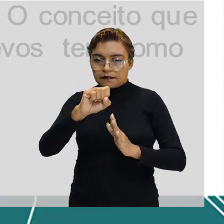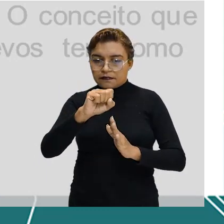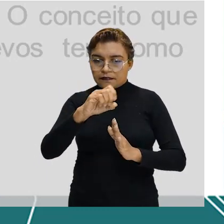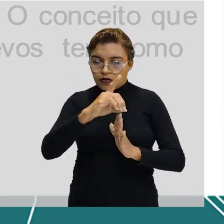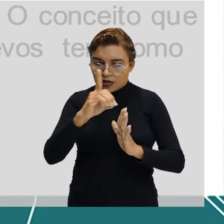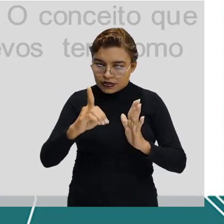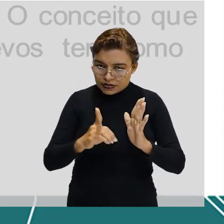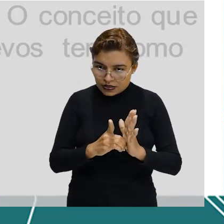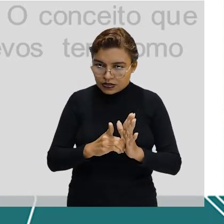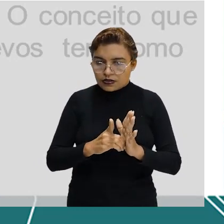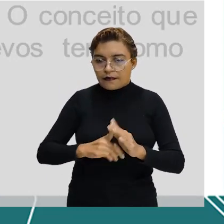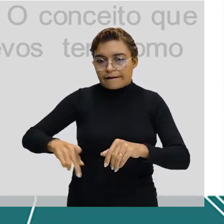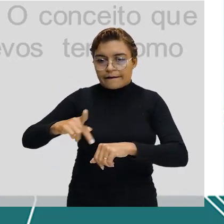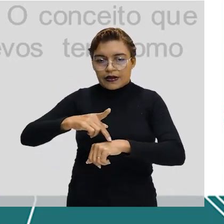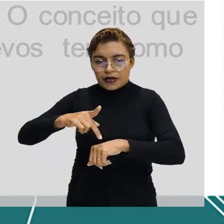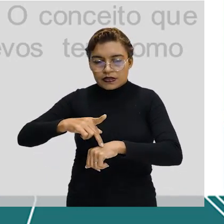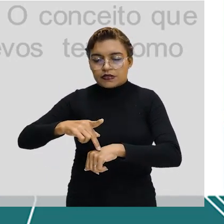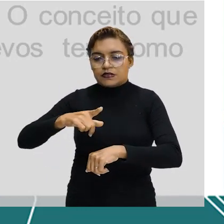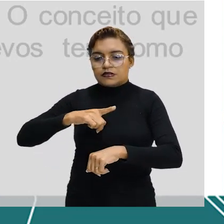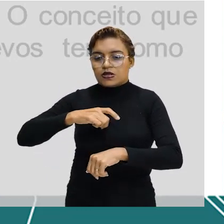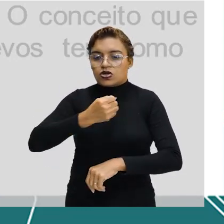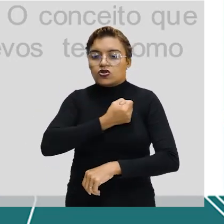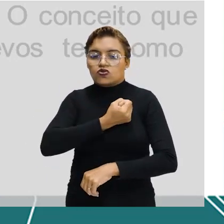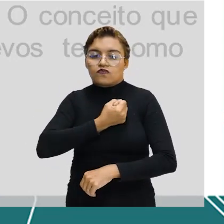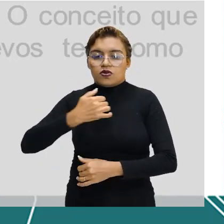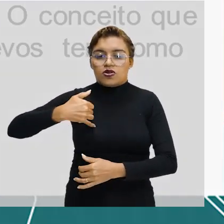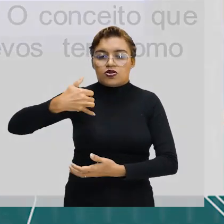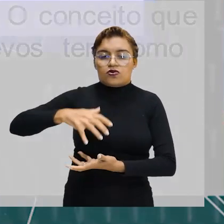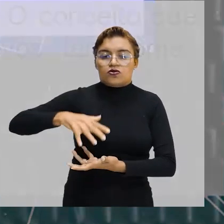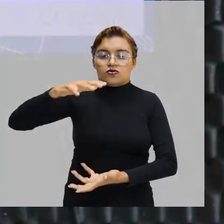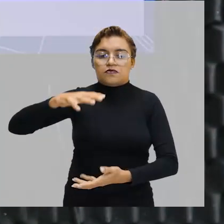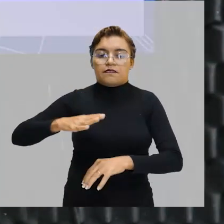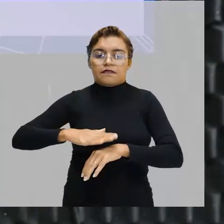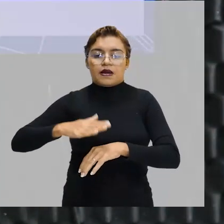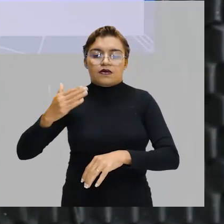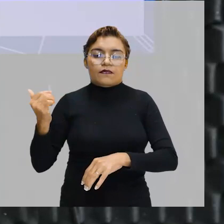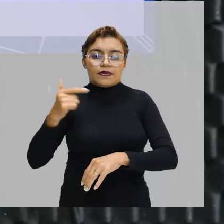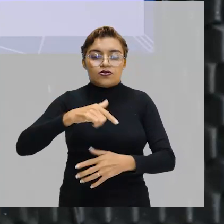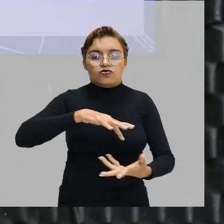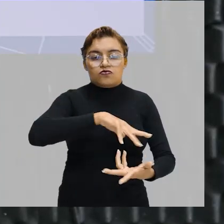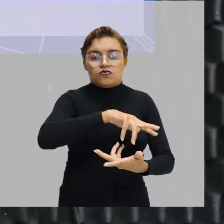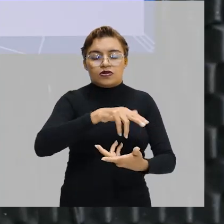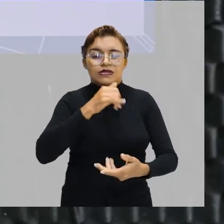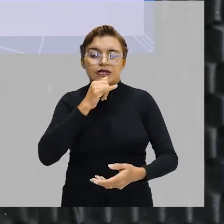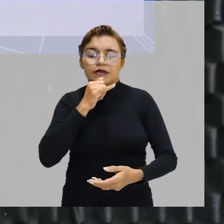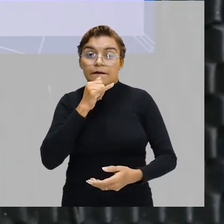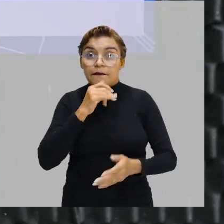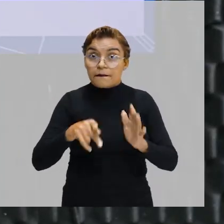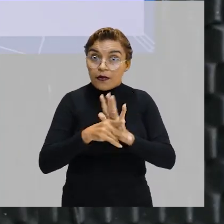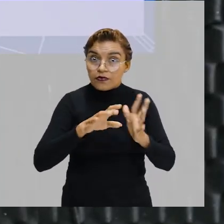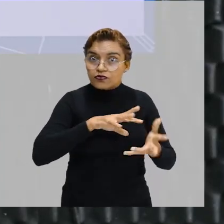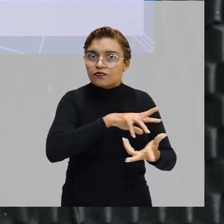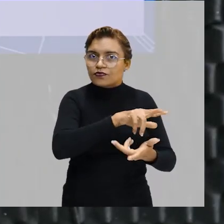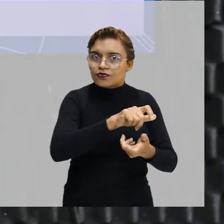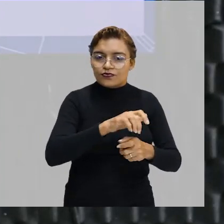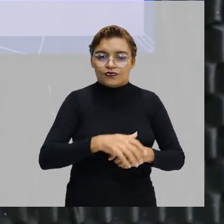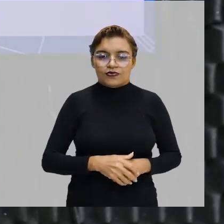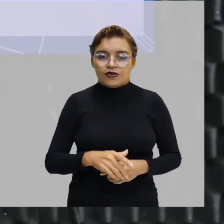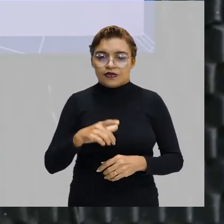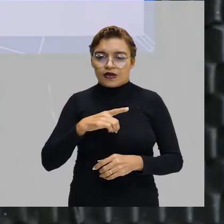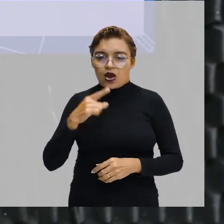poder atendê-los no que eles têm de melhor e mais saudável. O desejo de viver com independência e